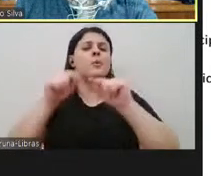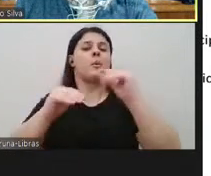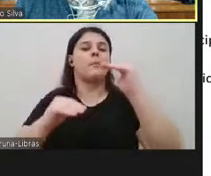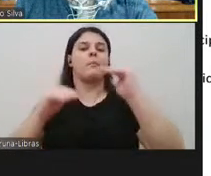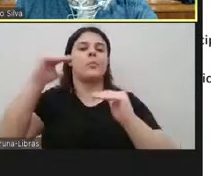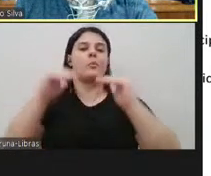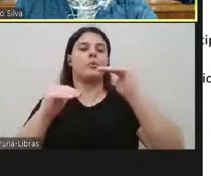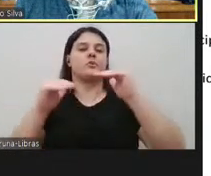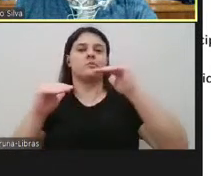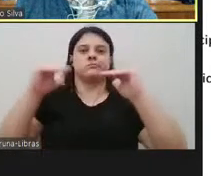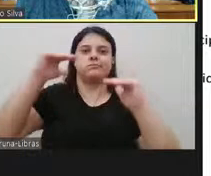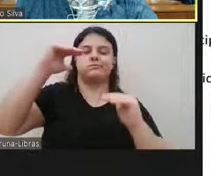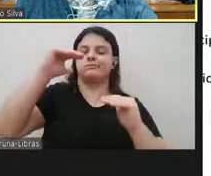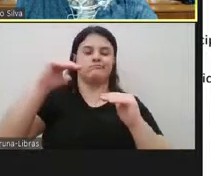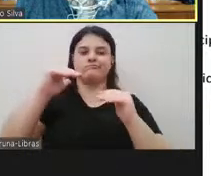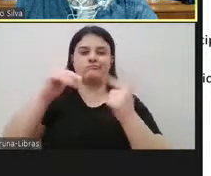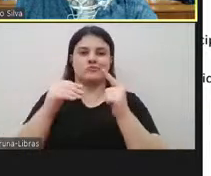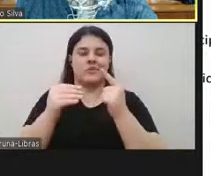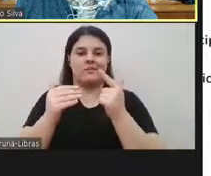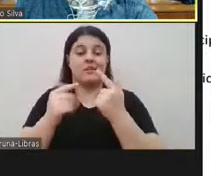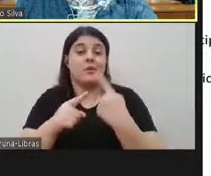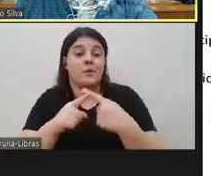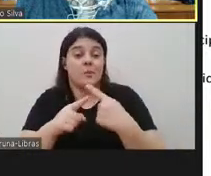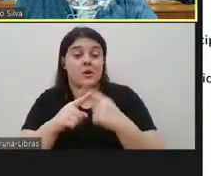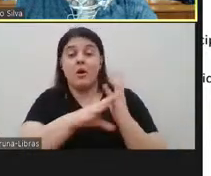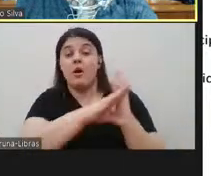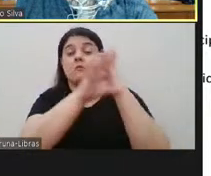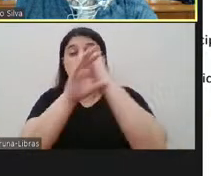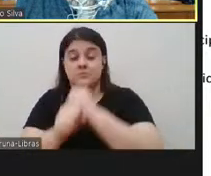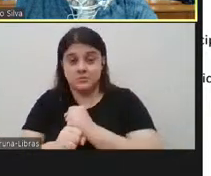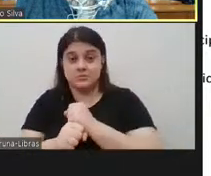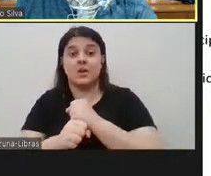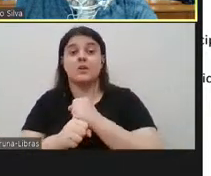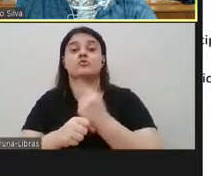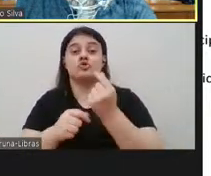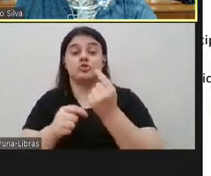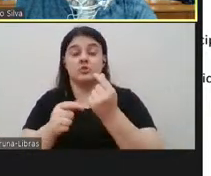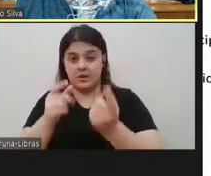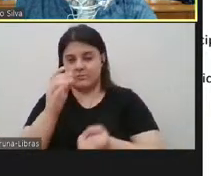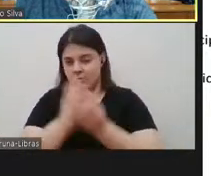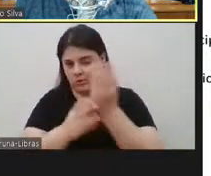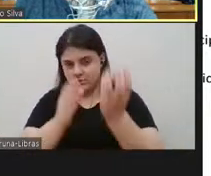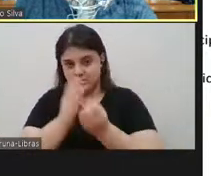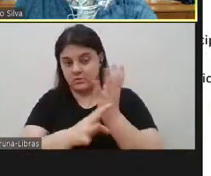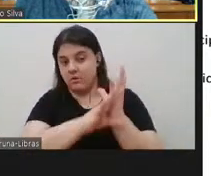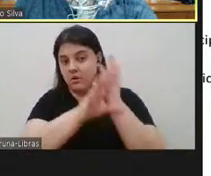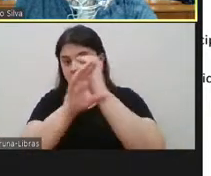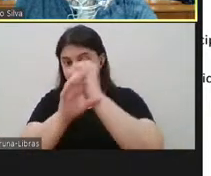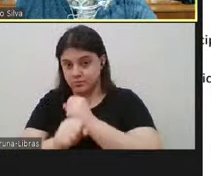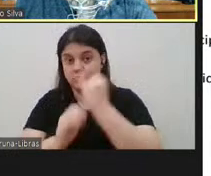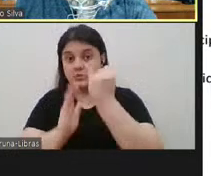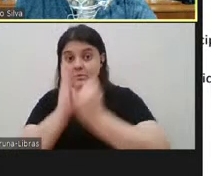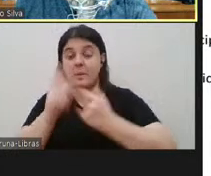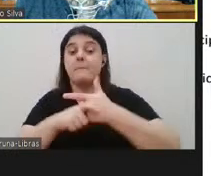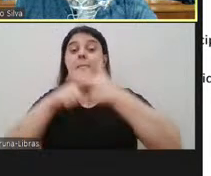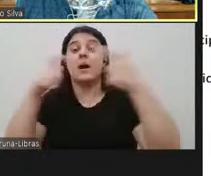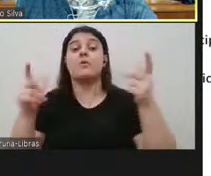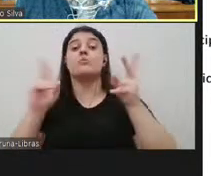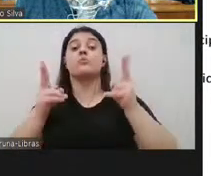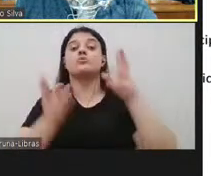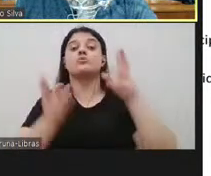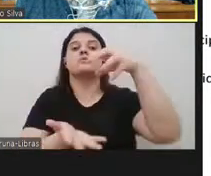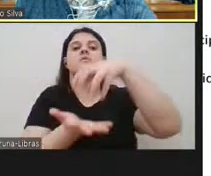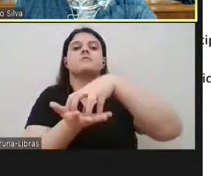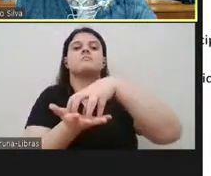Ela acabou sendo muito desigual né porque porque o total da riqueza produzida e arrecadava de impostos a maior parte